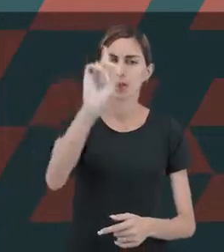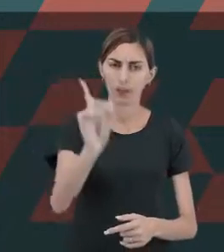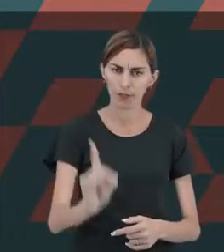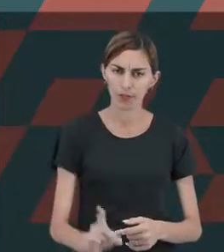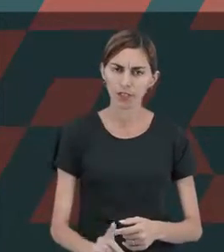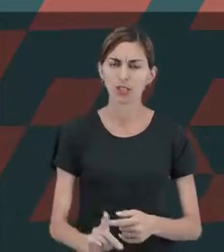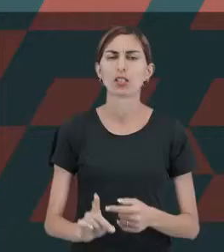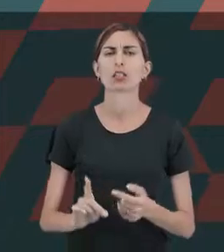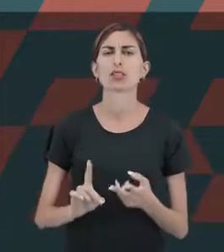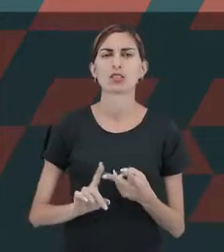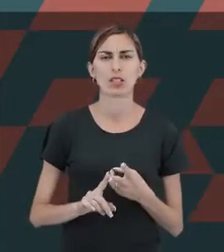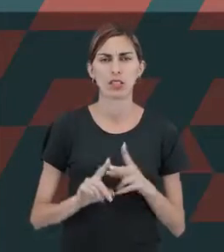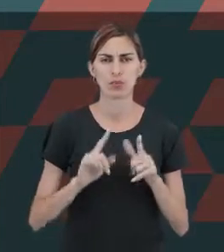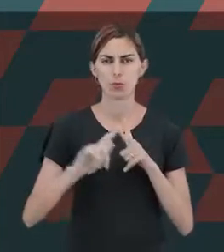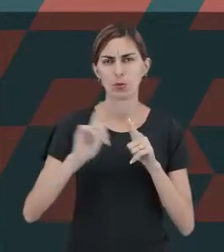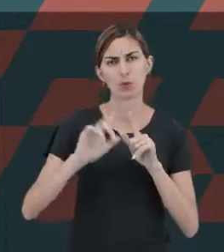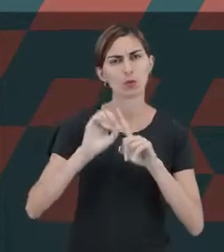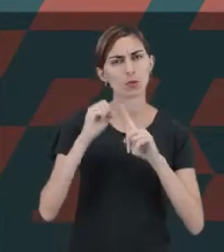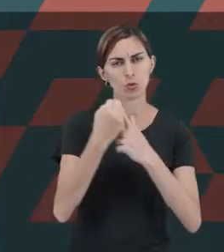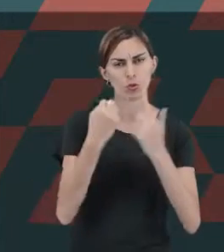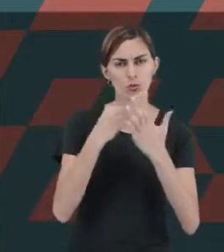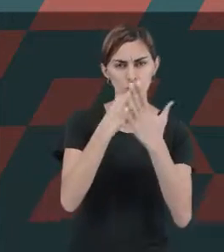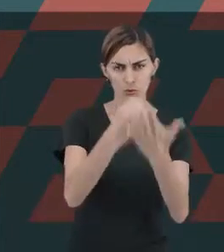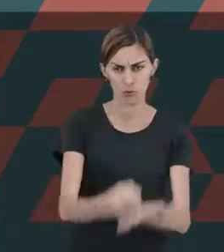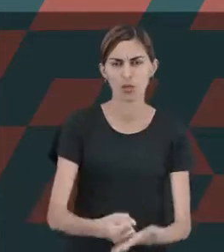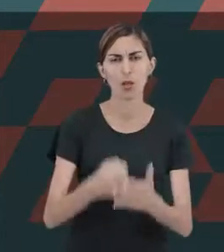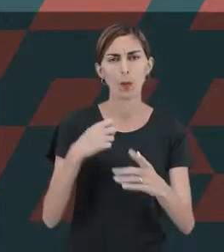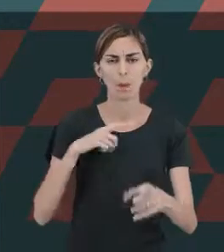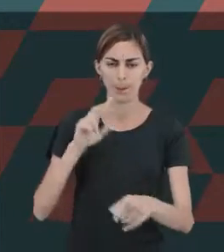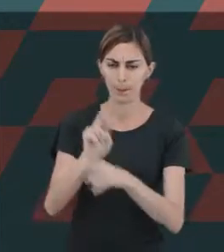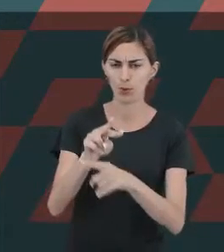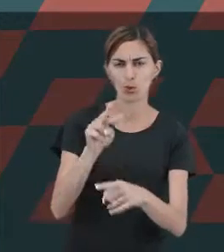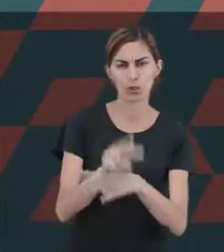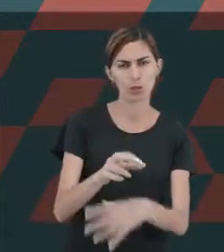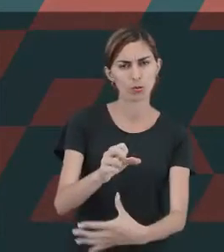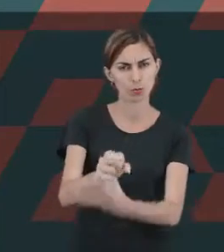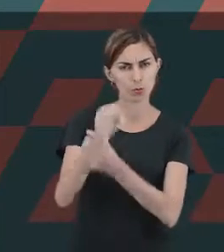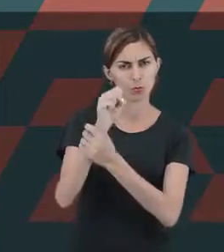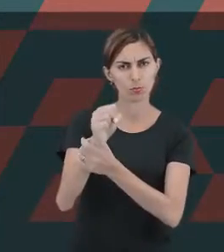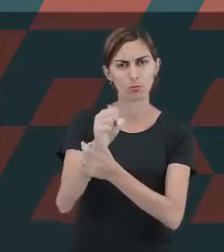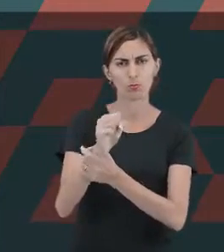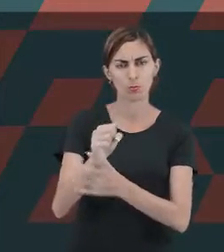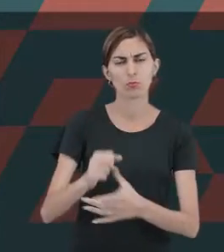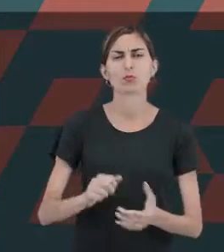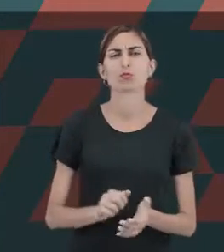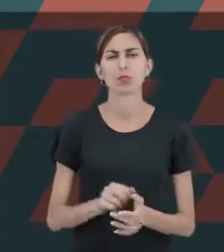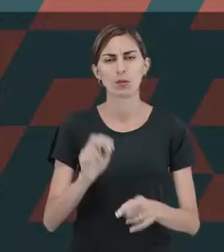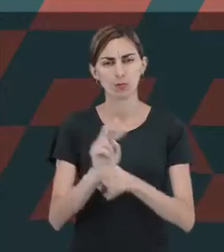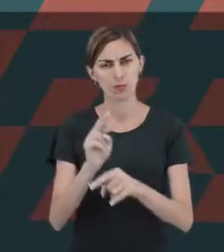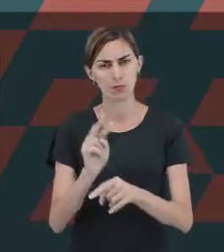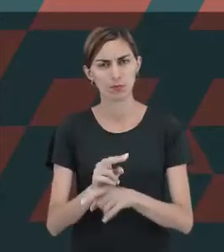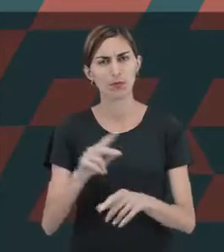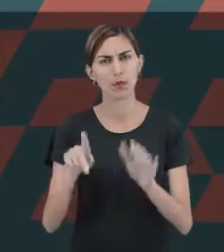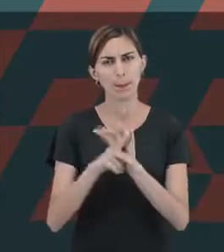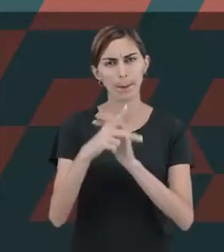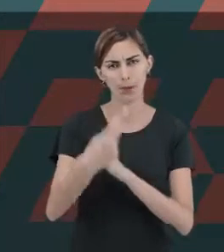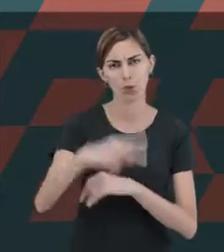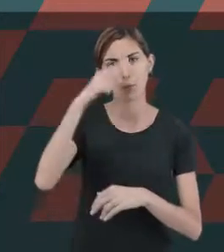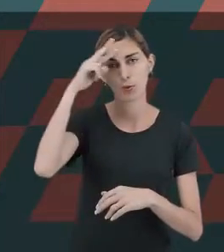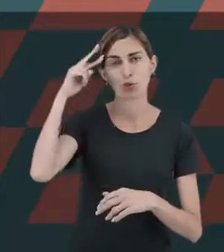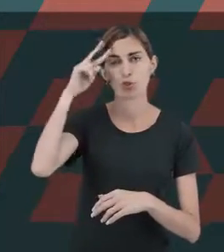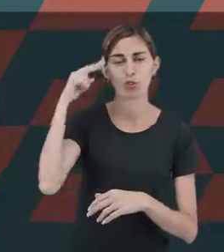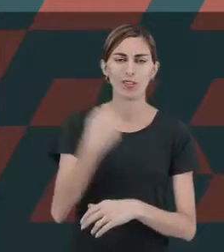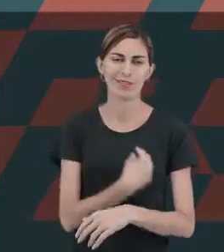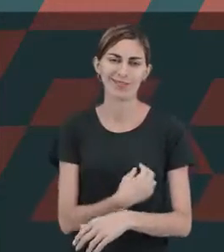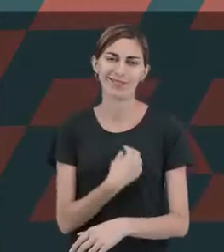deficiência e vulnerabilidade social tiveram a proteção e se tornaram protagonistas de suas próprias histórias de